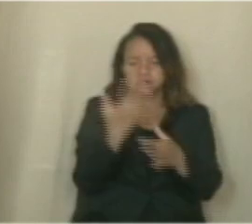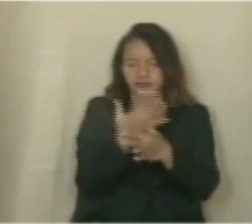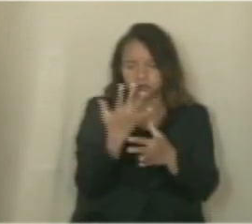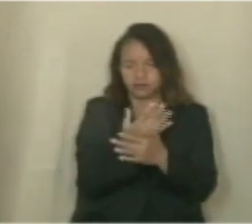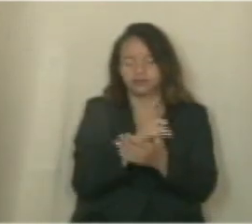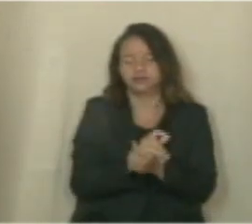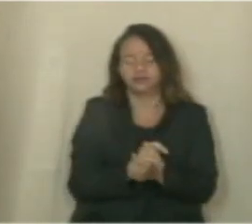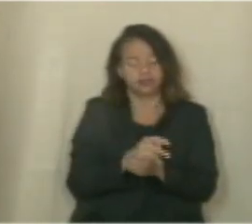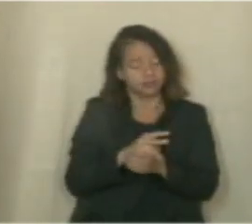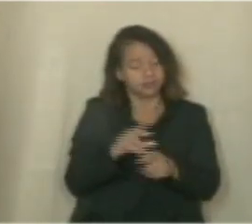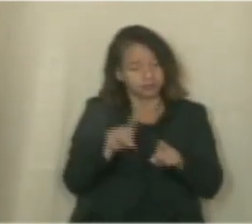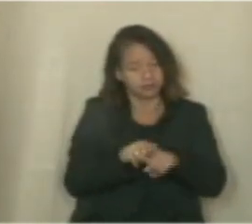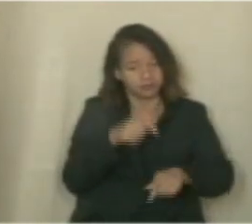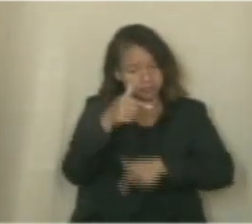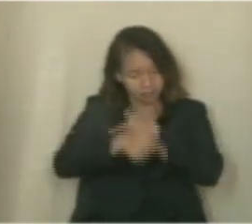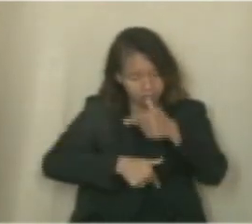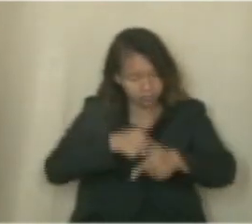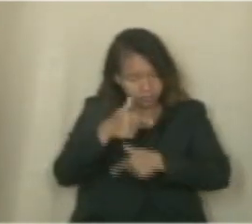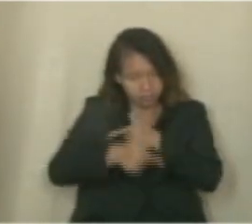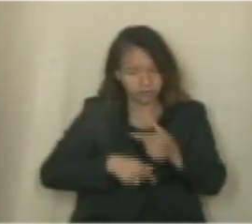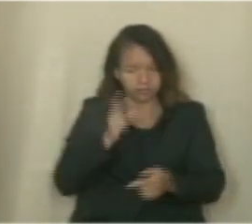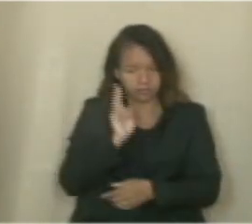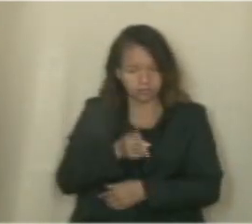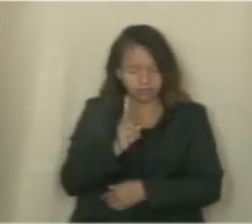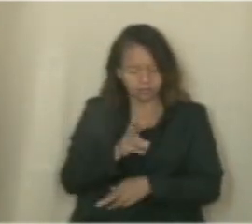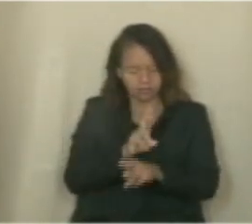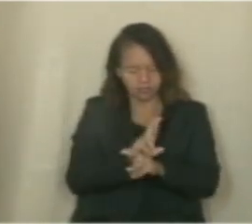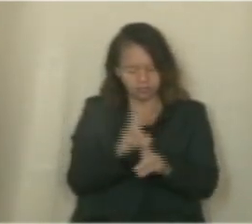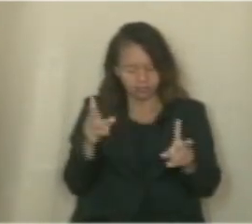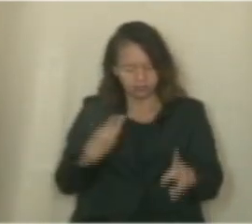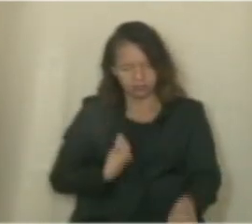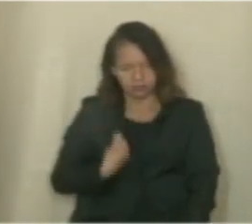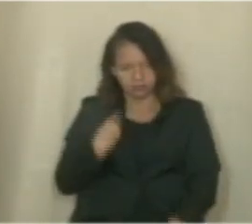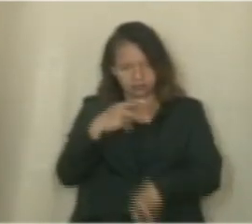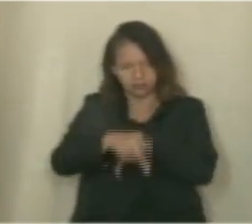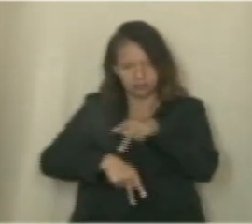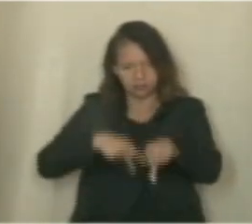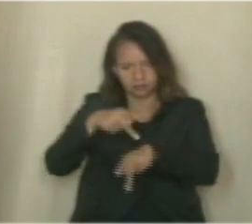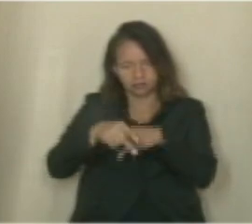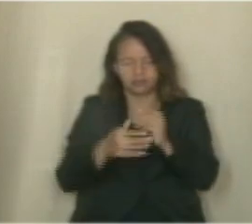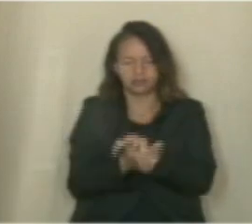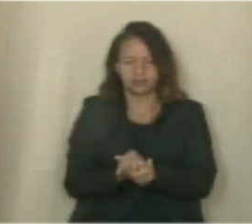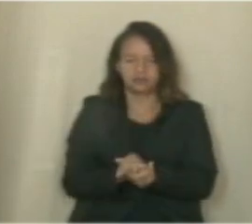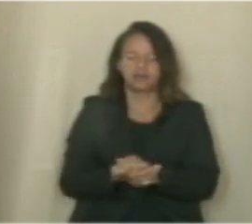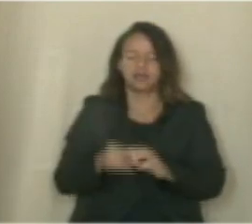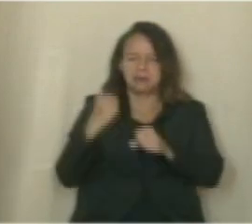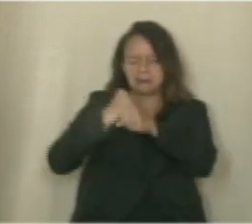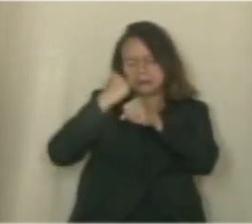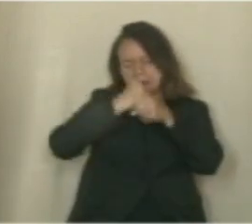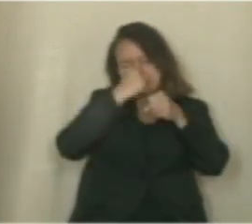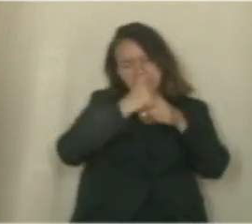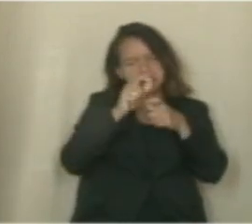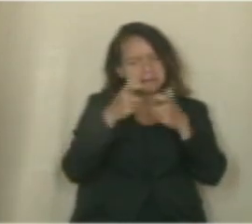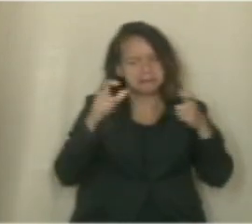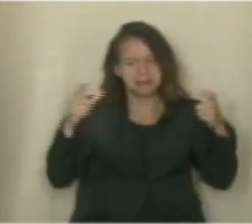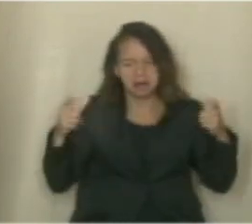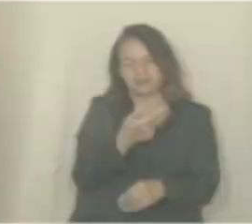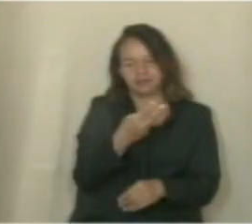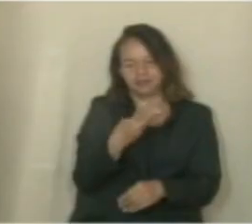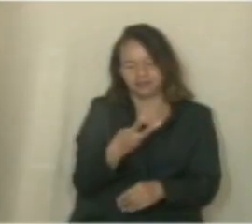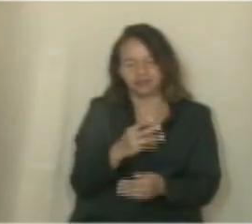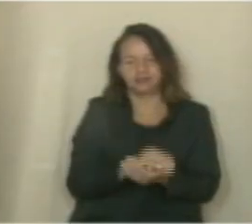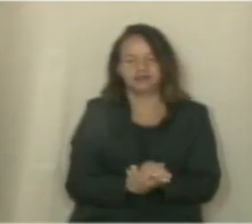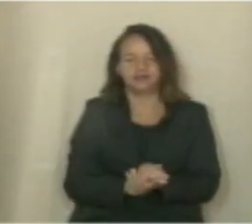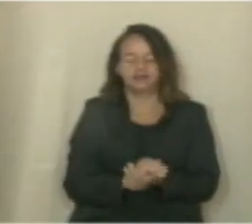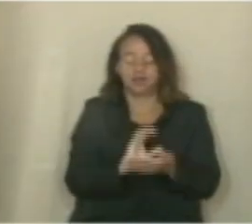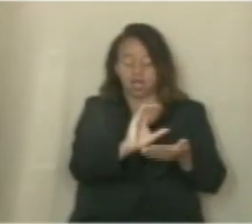e vem fazendo, sem dúvida alguma, a diferença na vida da população. São obras de grandes entregas,